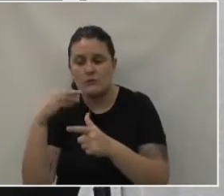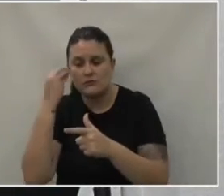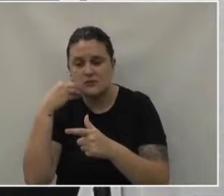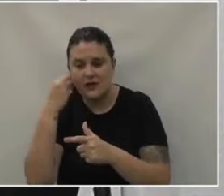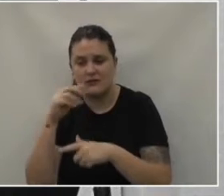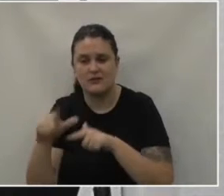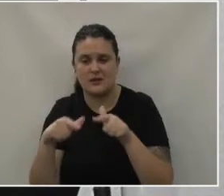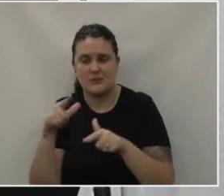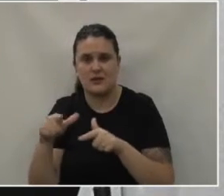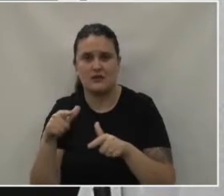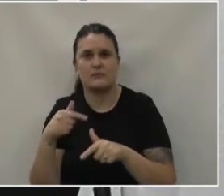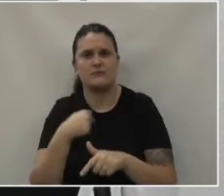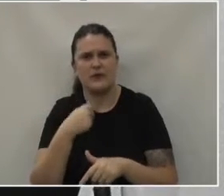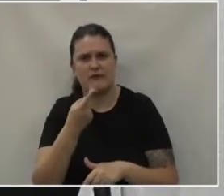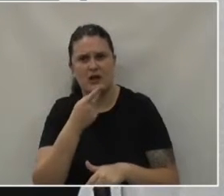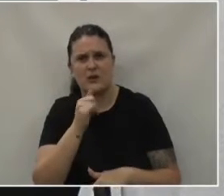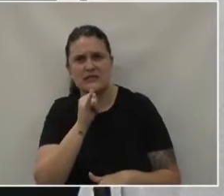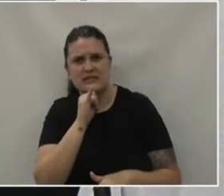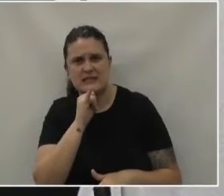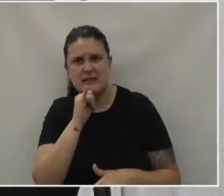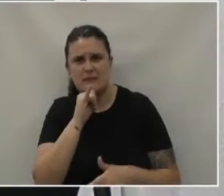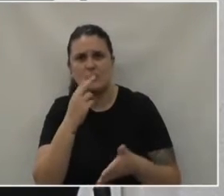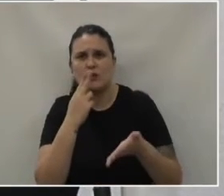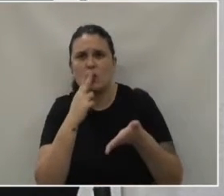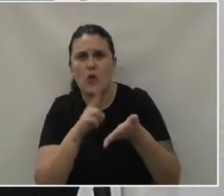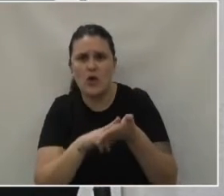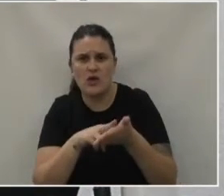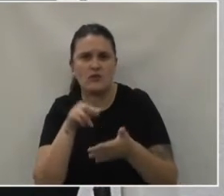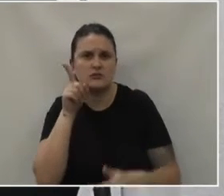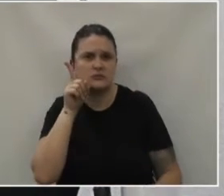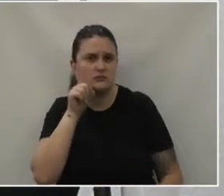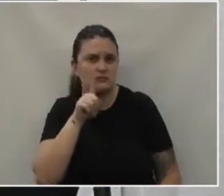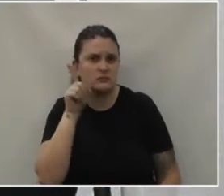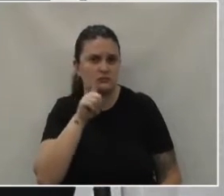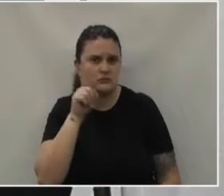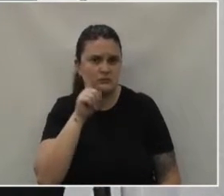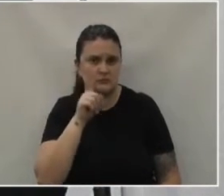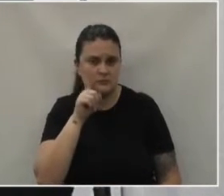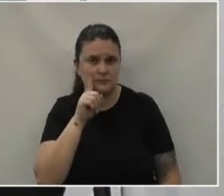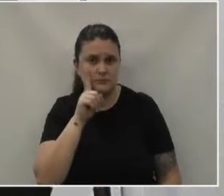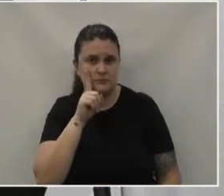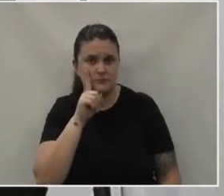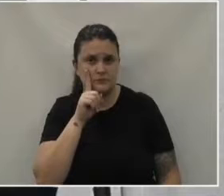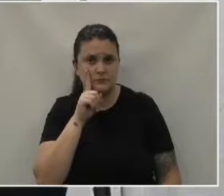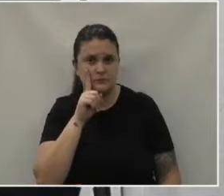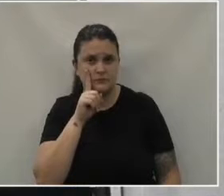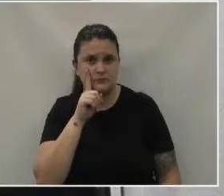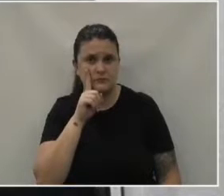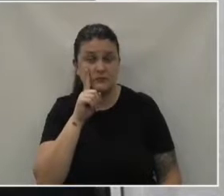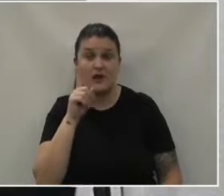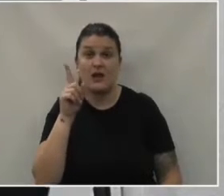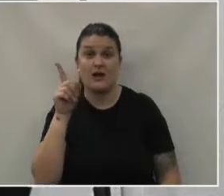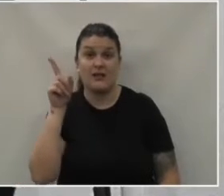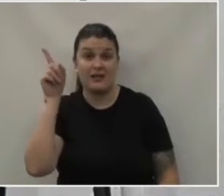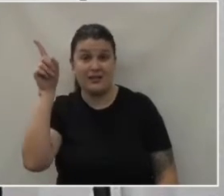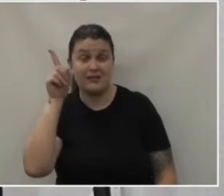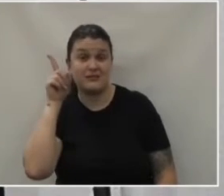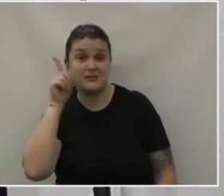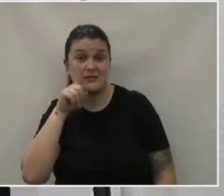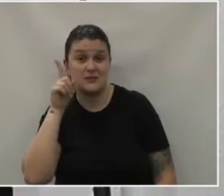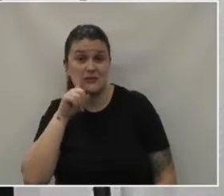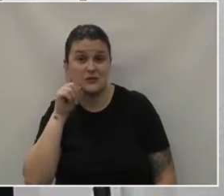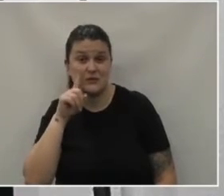E eu cito muito o exemplo dos Correios dos Estados Unidos, que são os pais da iniciativa privada do